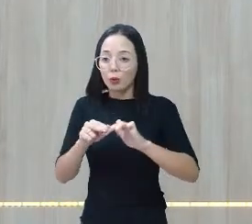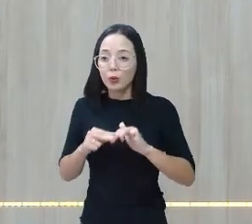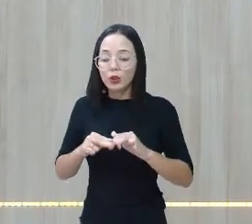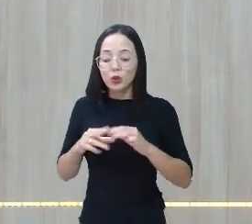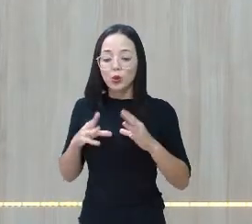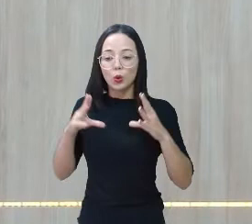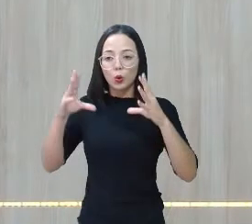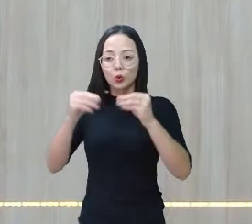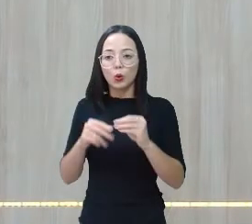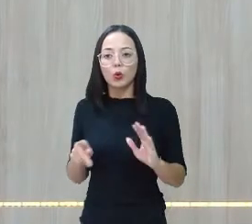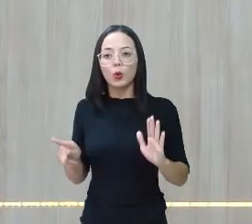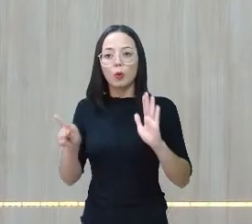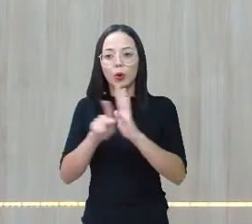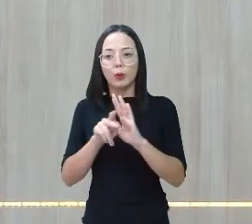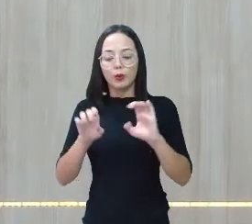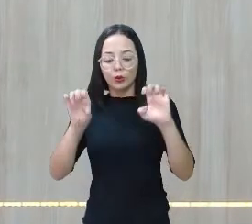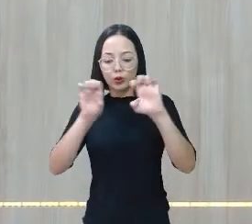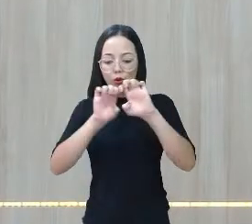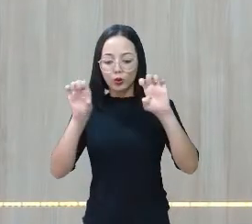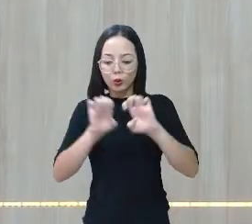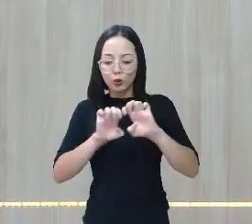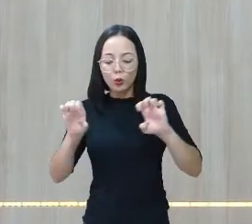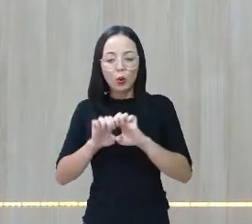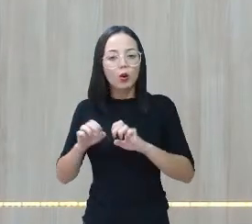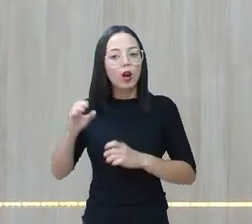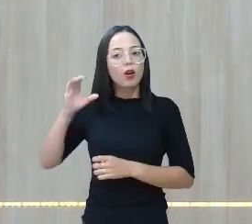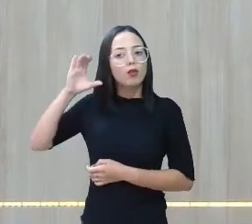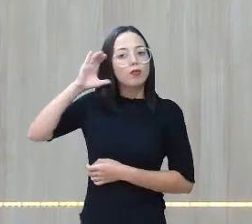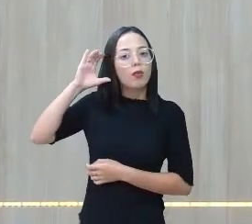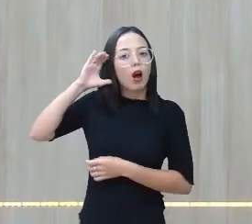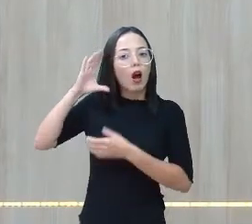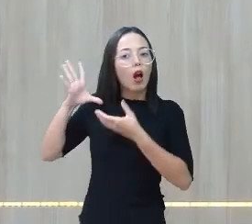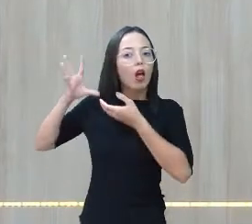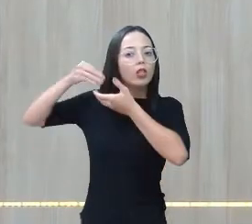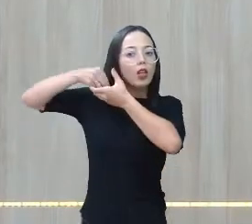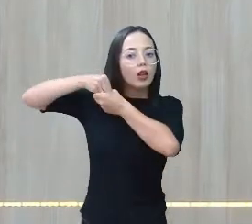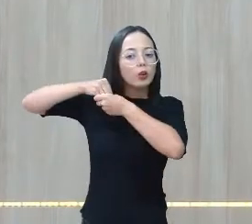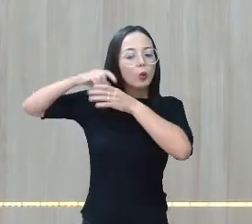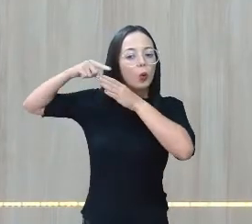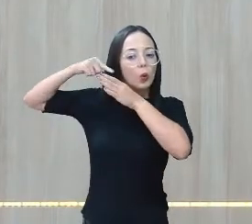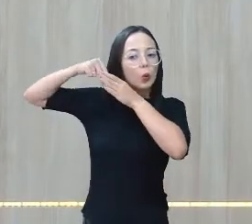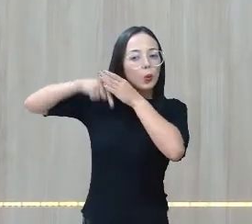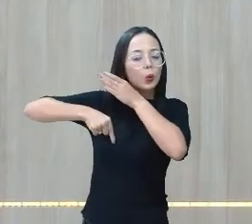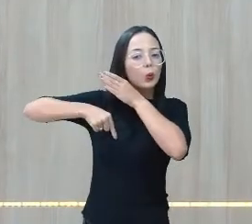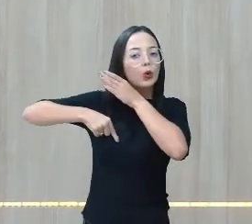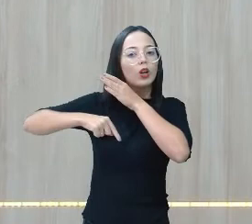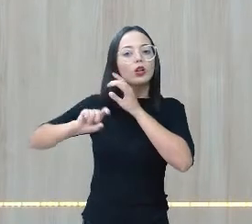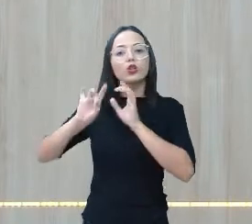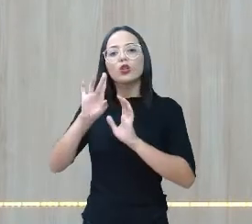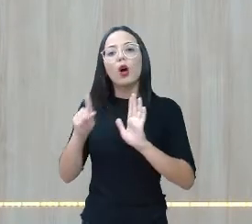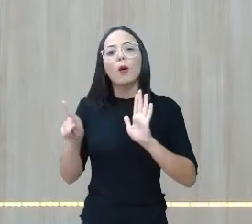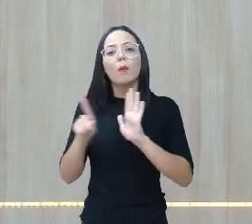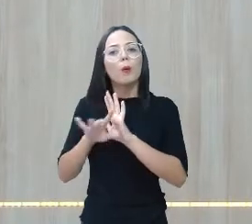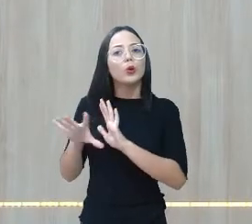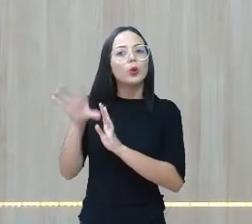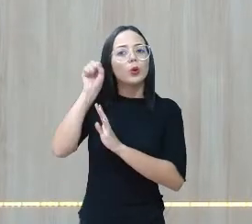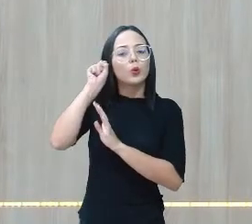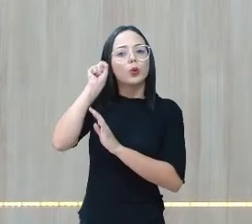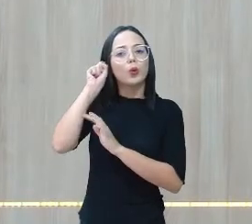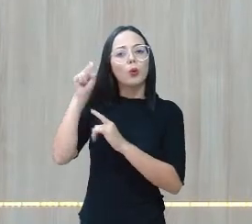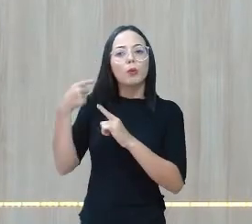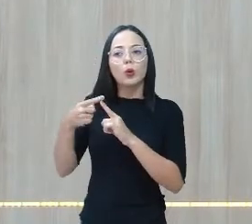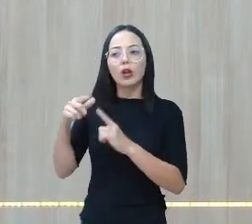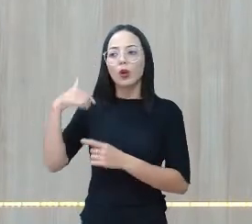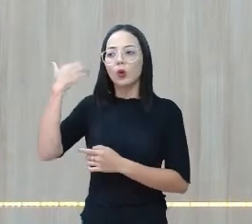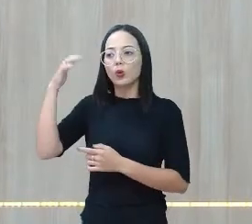toda essa estrutura do ouvido, o ouvido externo, o ouvido médio e o ouvido interno, eles apenas captaram. porque o